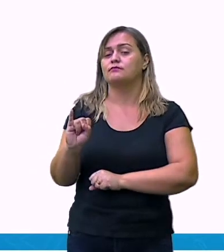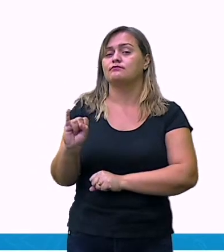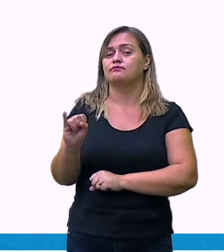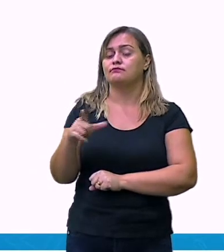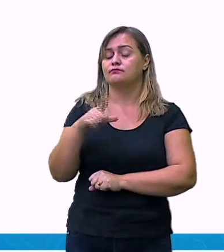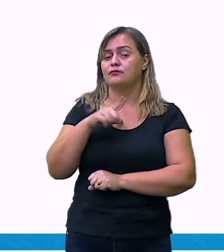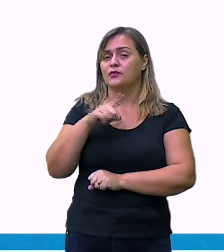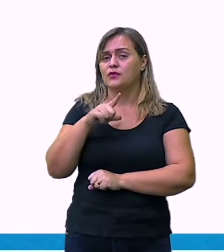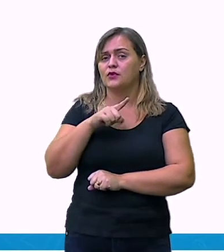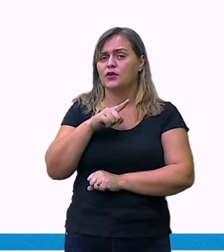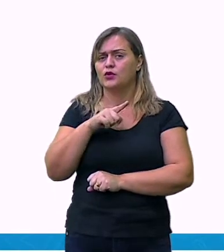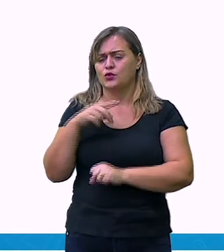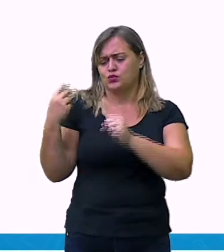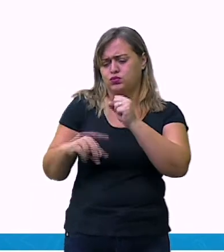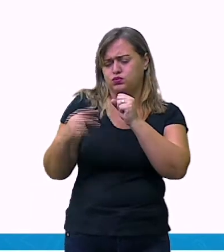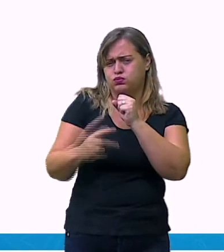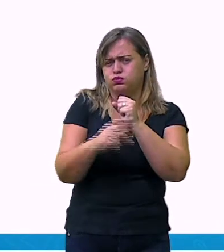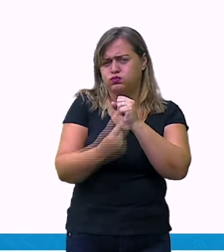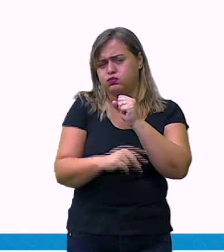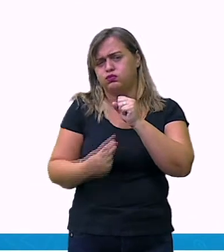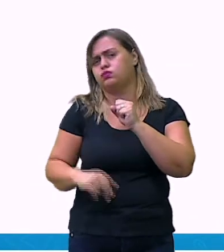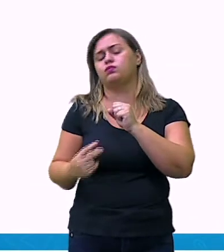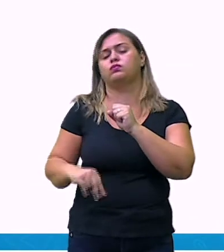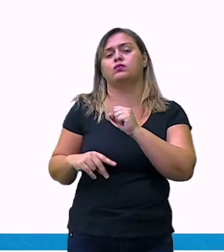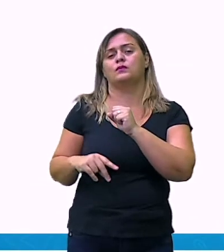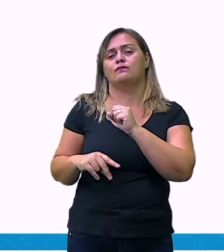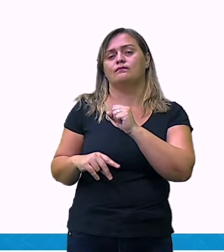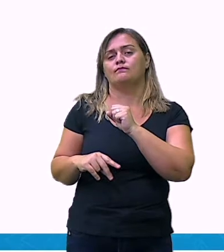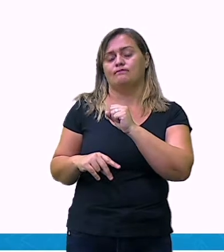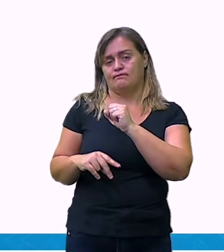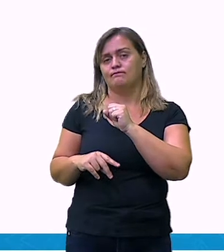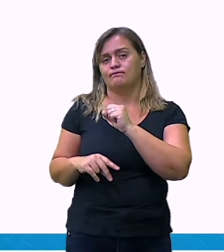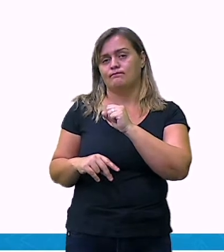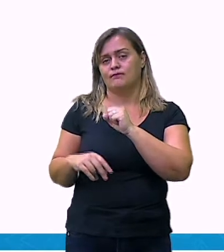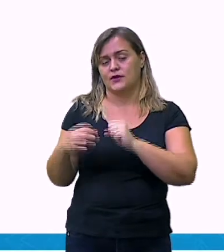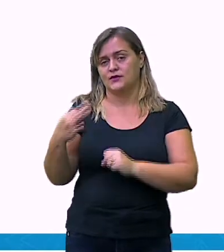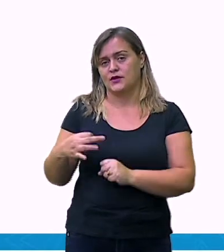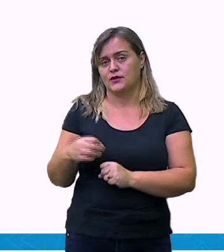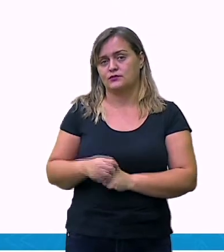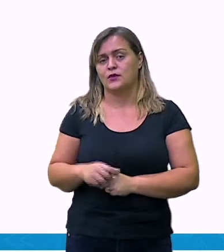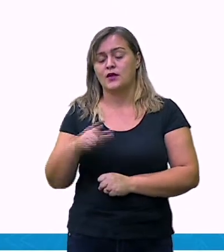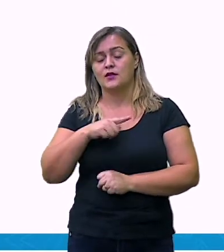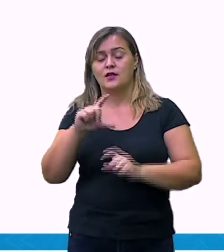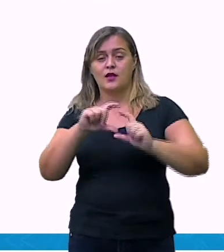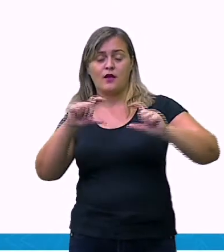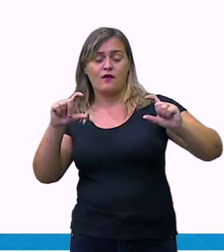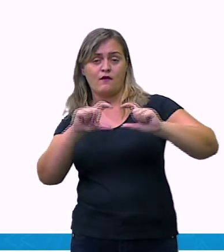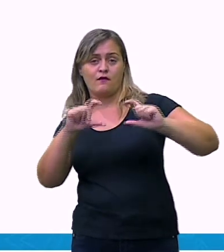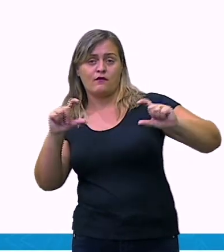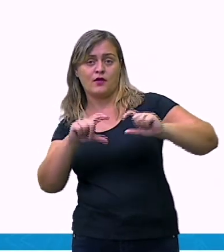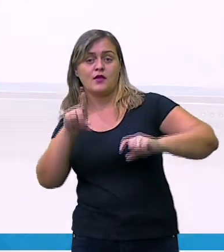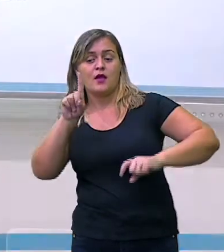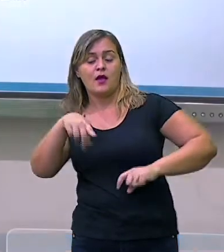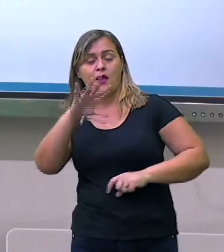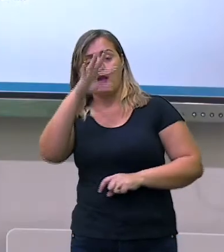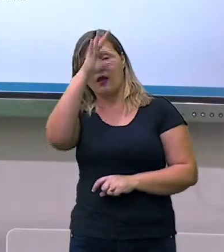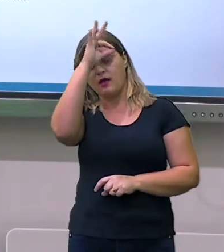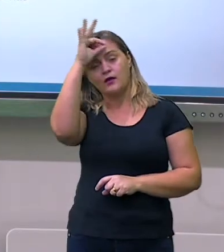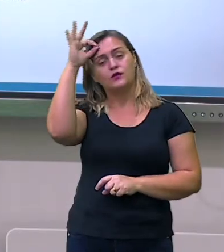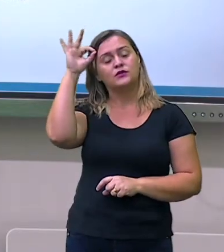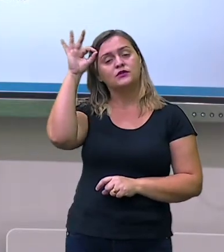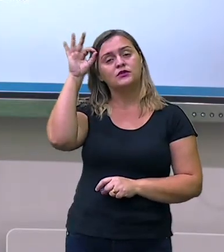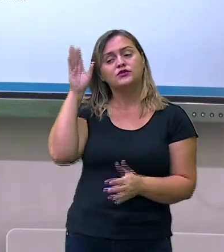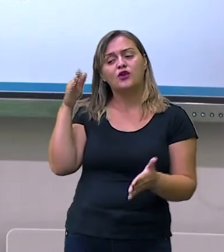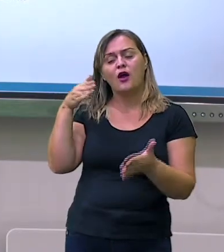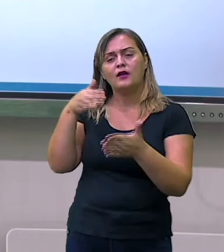lei. Então, sabe aquela frase que a gente fala? Culpado, você é inocente até que se prove